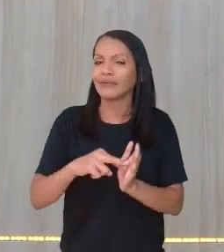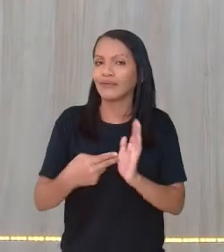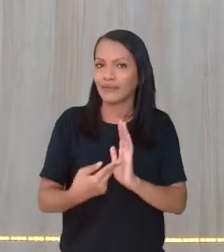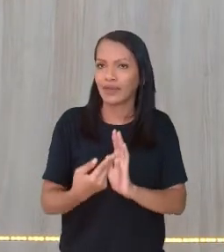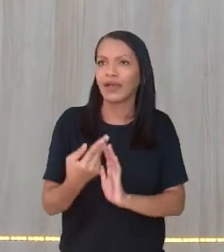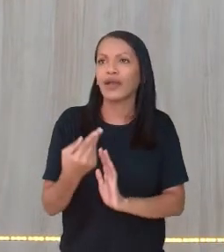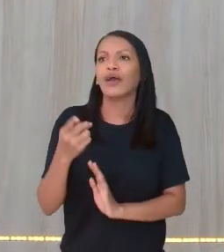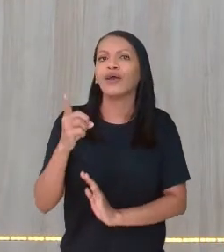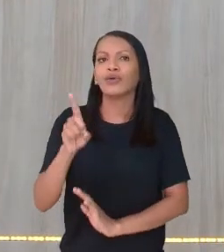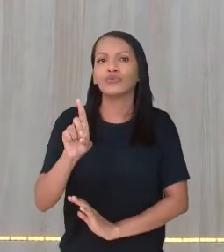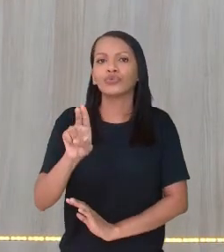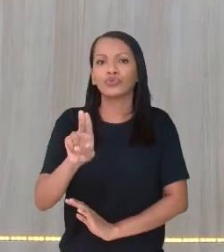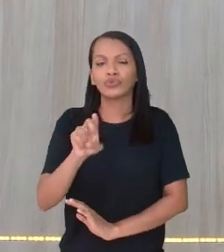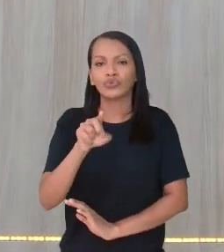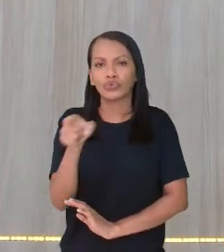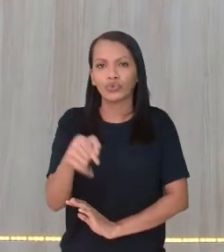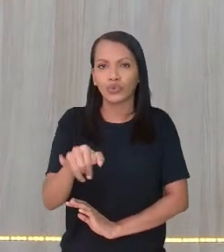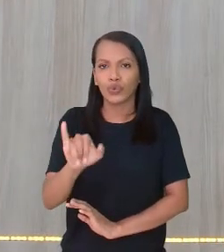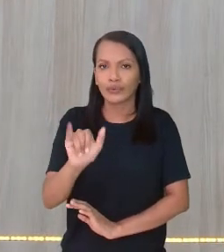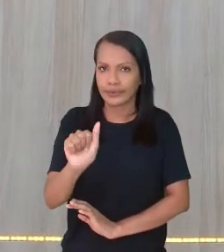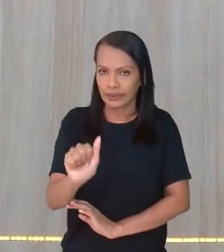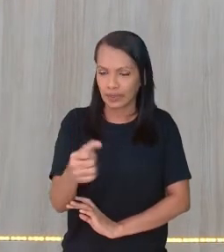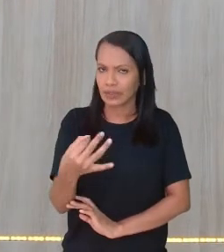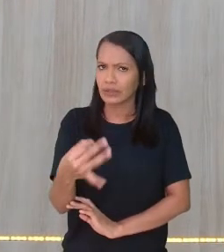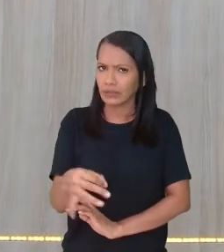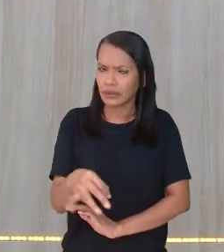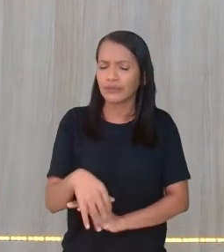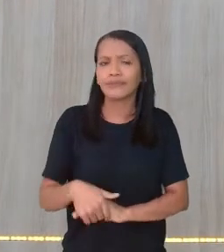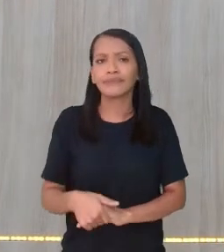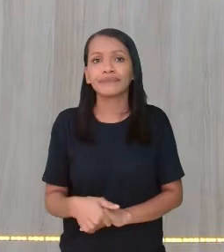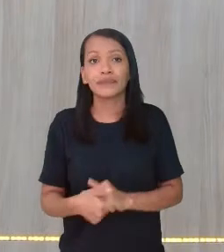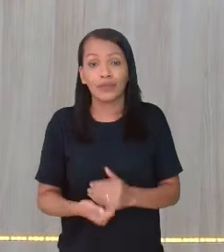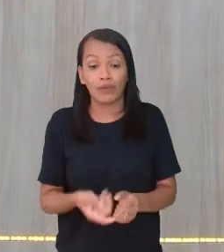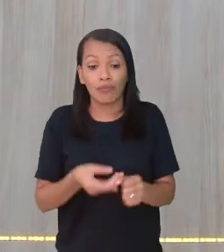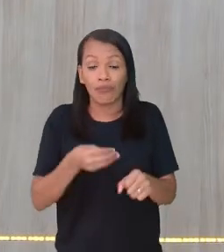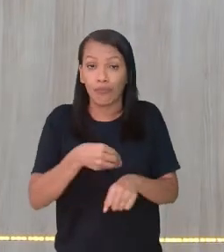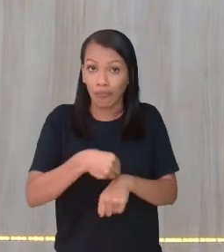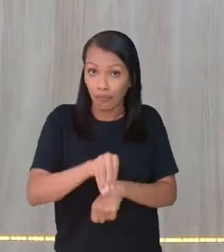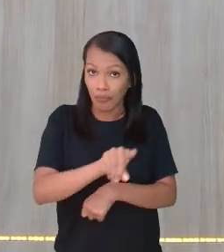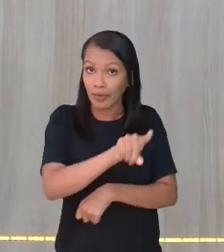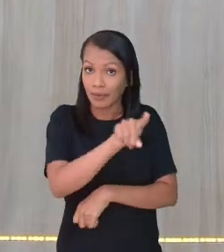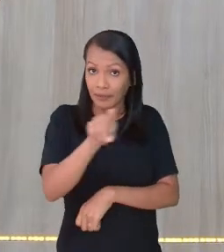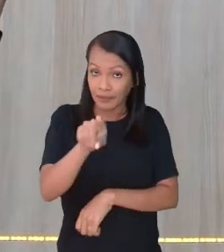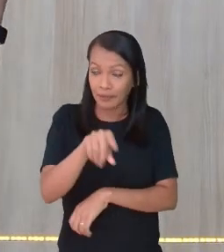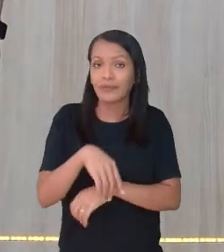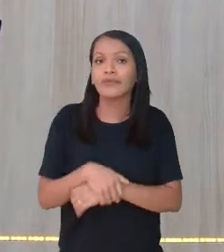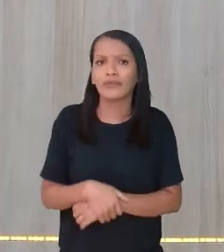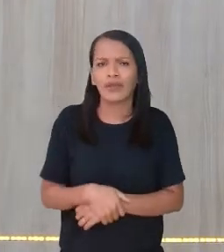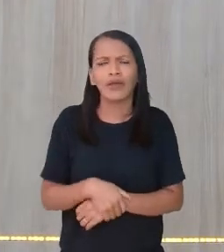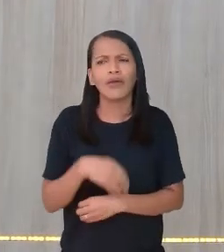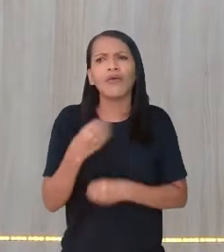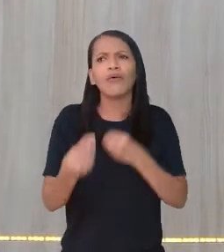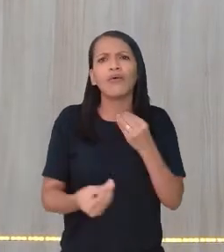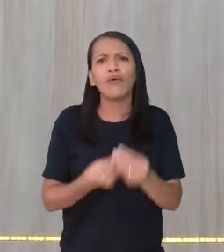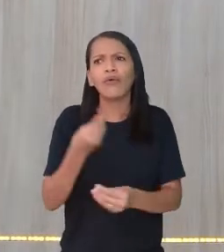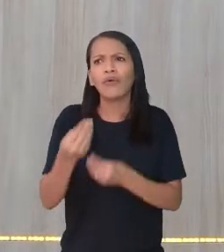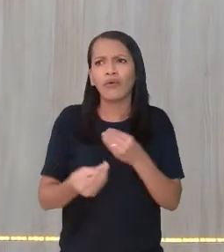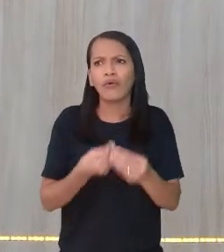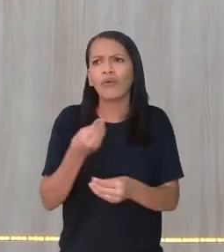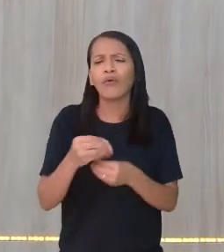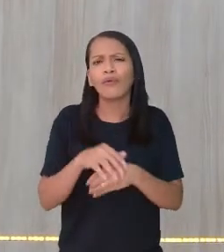1/3 desses 12 ovos, certo? A dica é, transforme aí esse